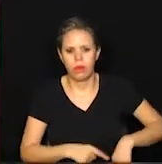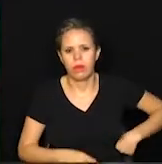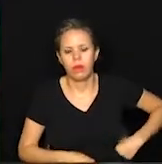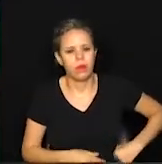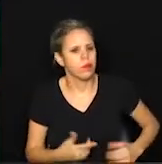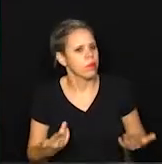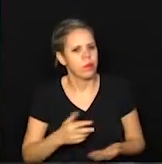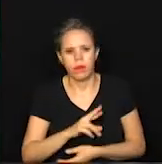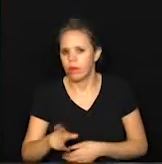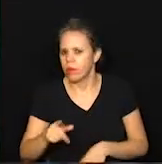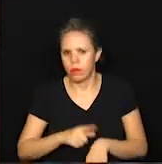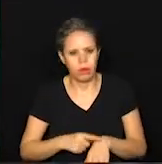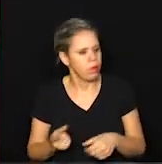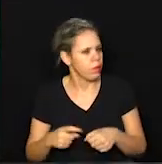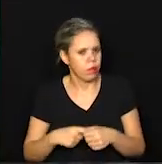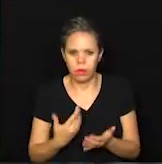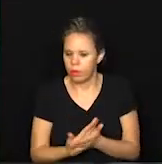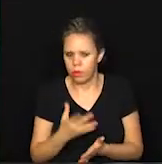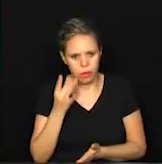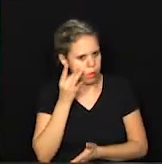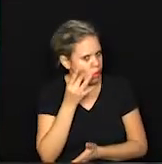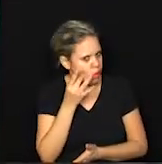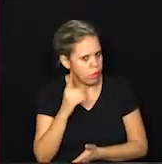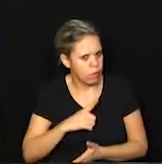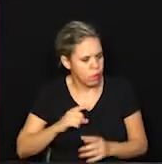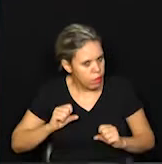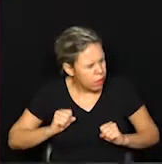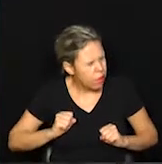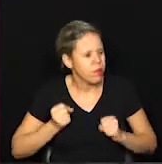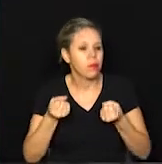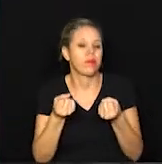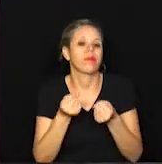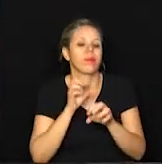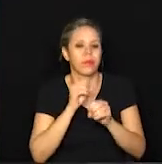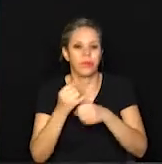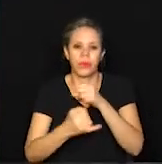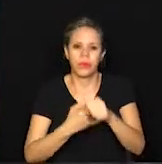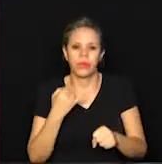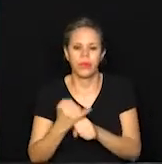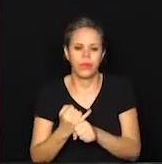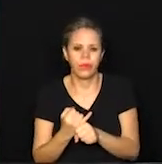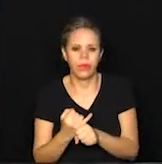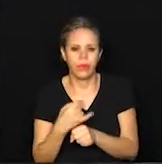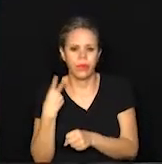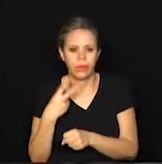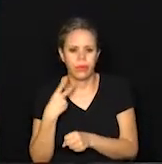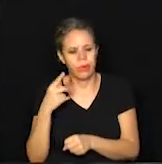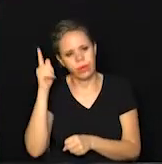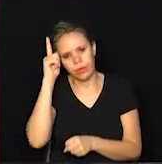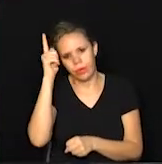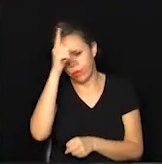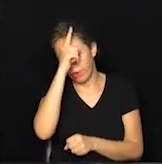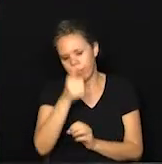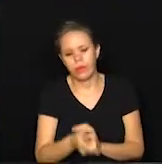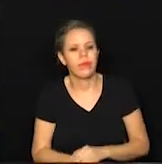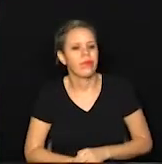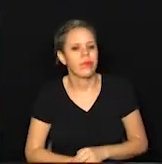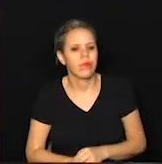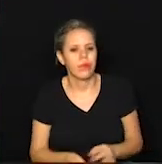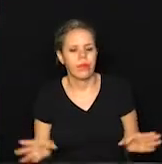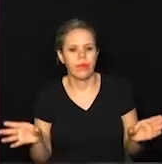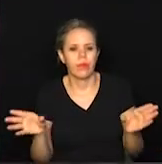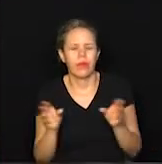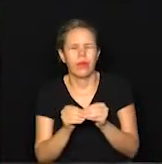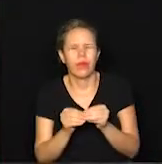é o momento de retornar às aulas presenciais. Nós tínhamos que fortalecer o ensino remoto. Então, vereador Gustavo, vou terminando aqui